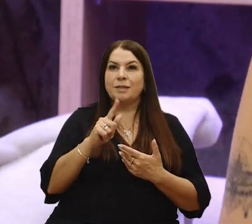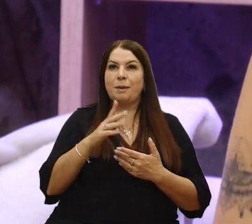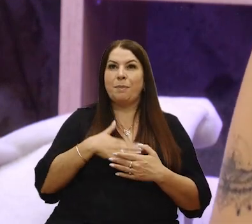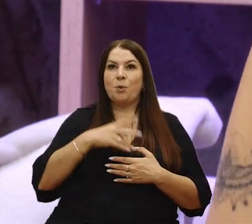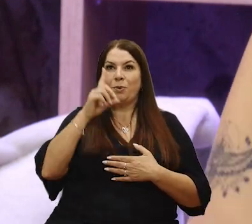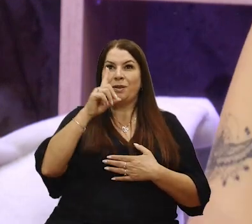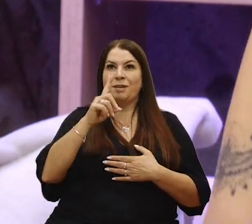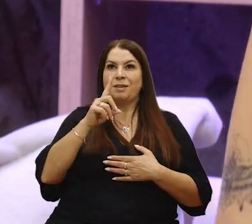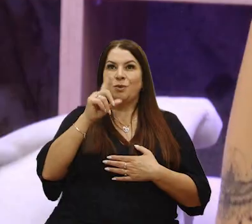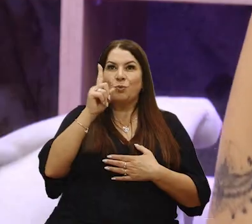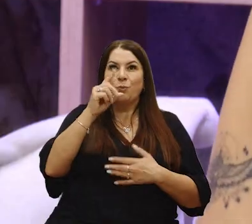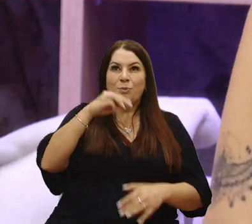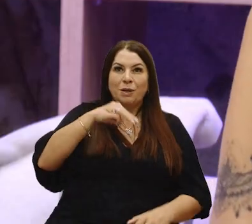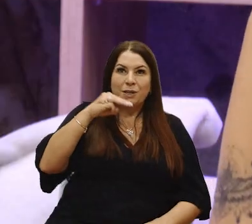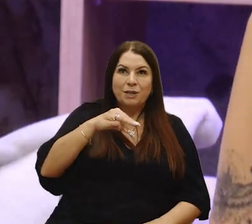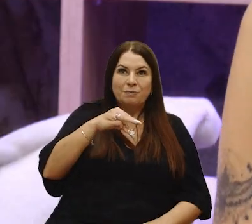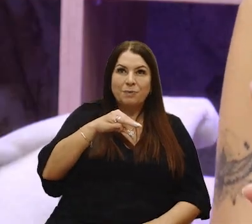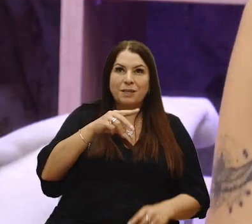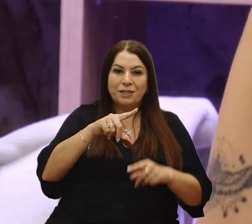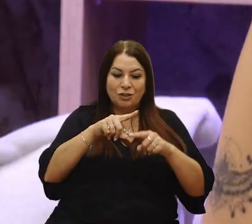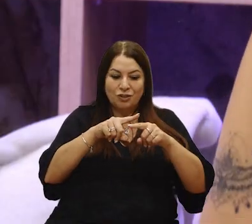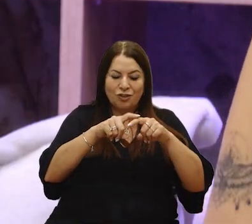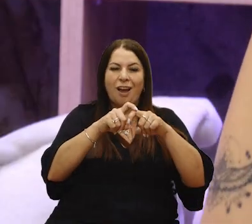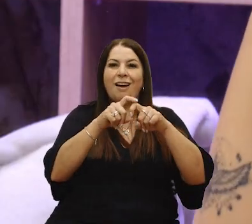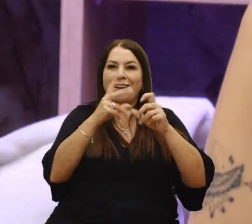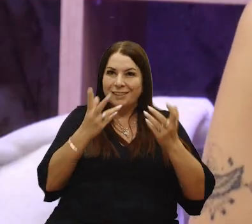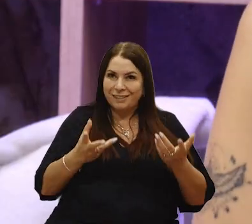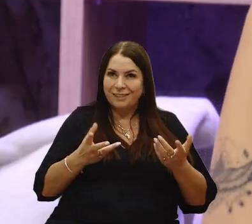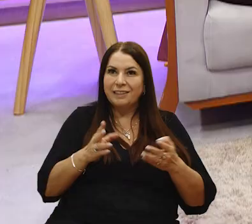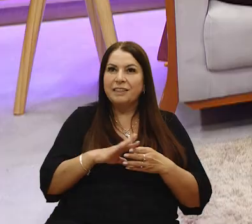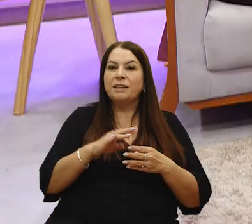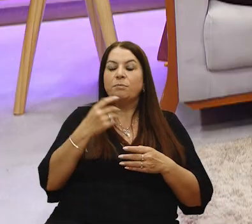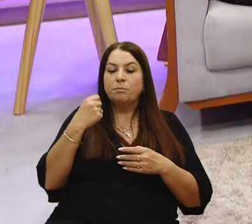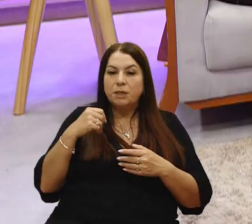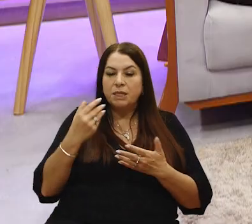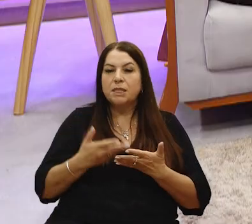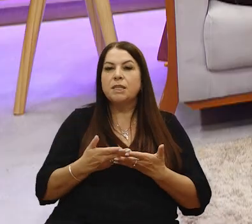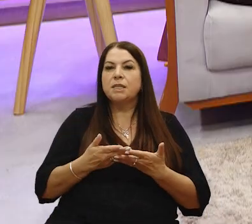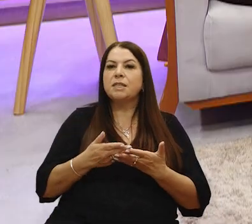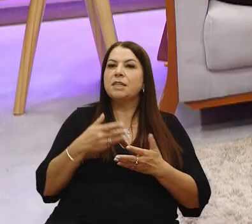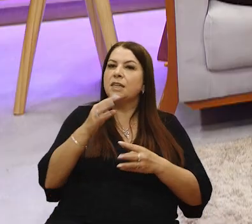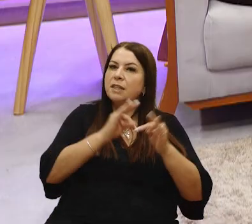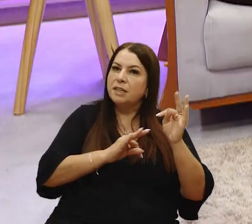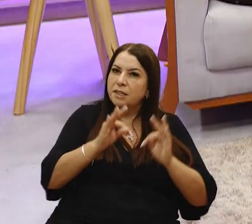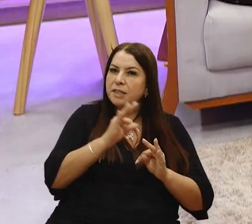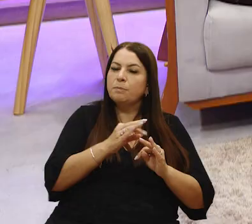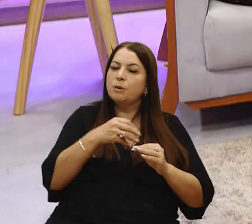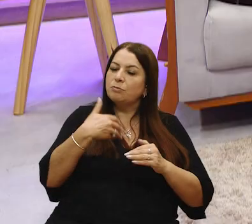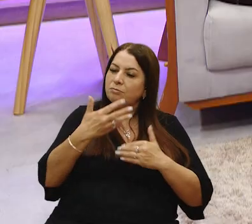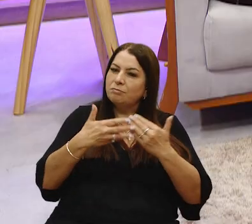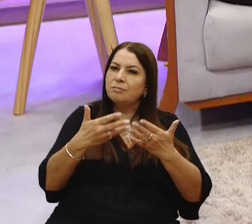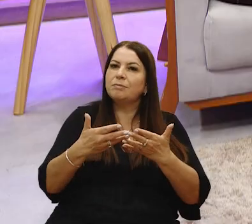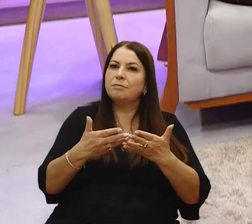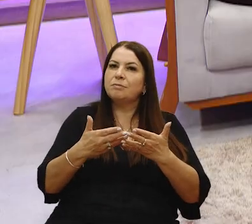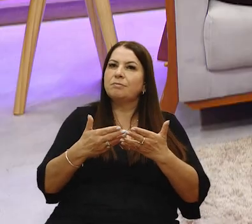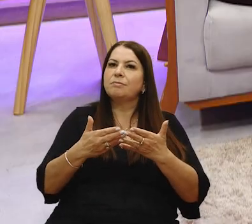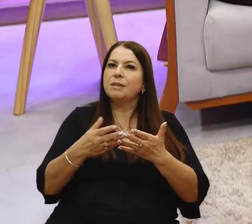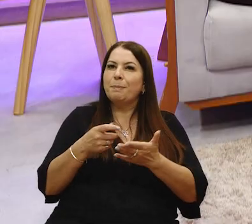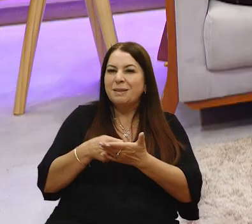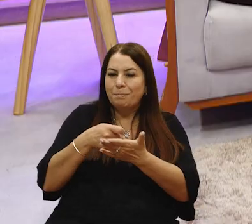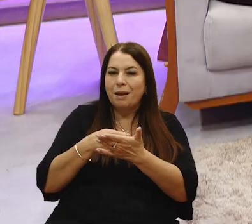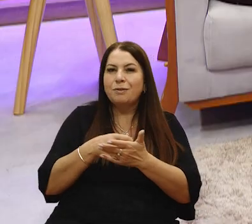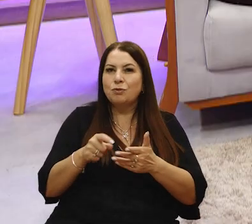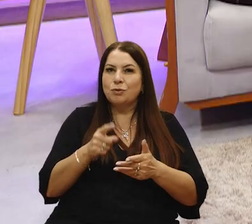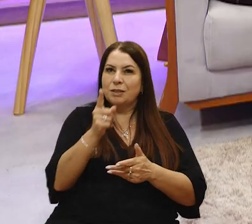a nossa conquista é, meu Deus, reduziu 1 milímetro de dobra nessa perna. Então, assim, a gente precisa ir tratando ela dessa